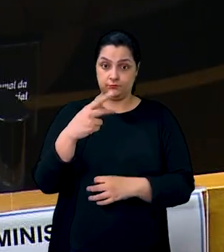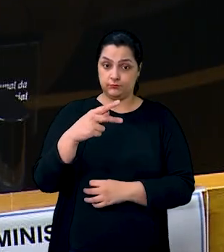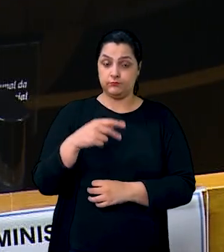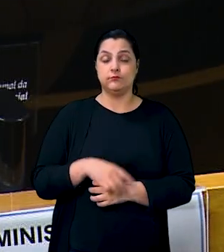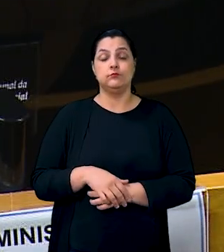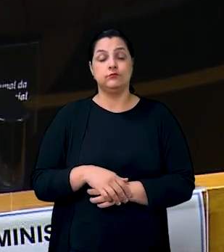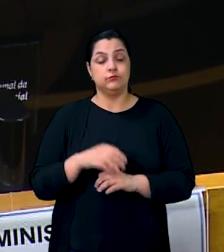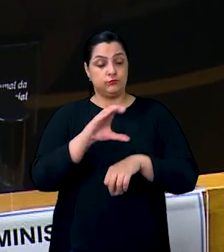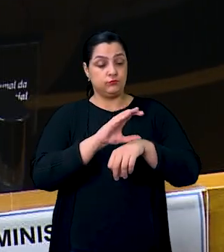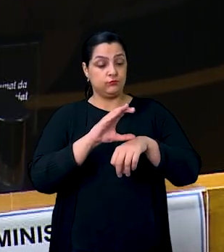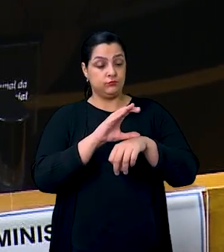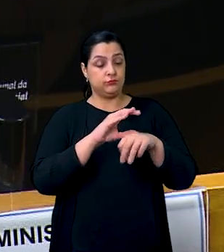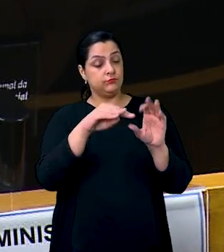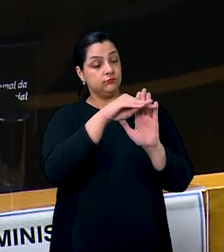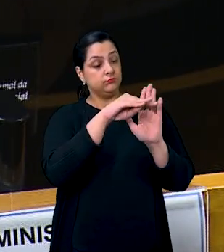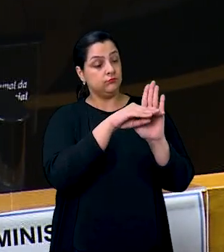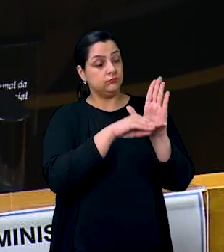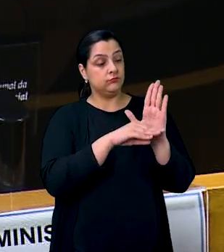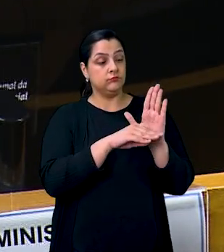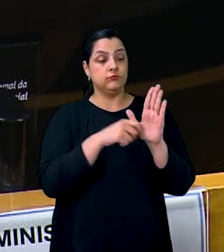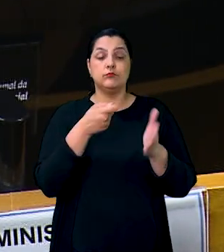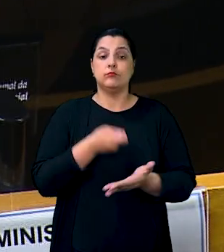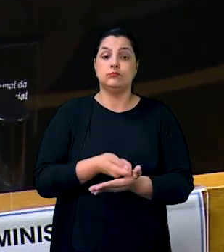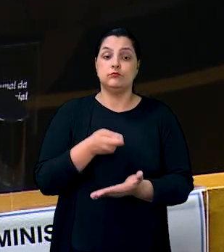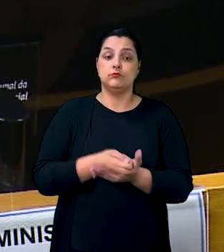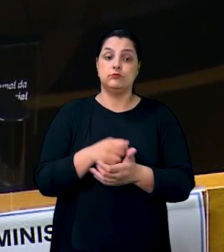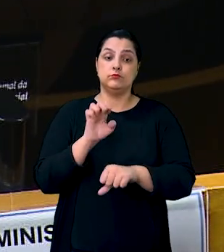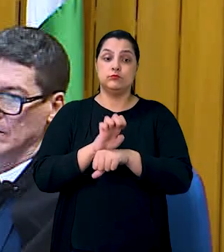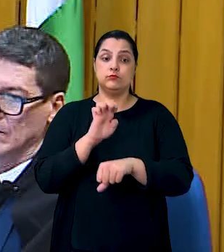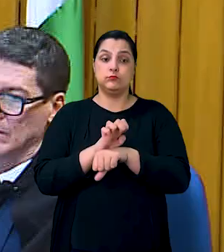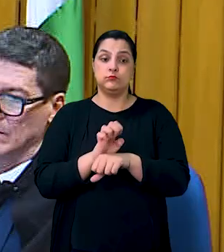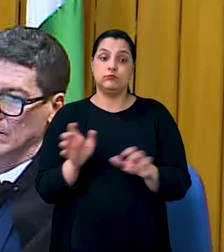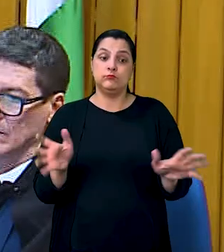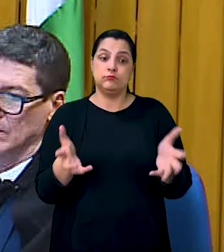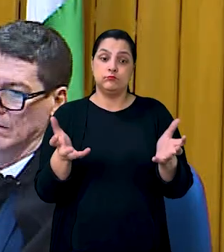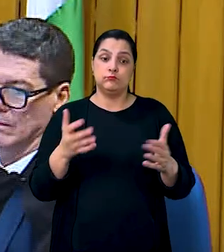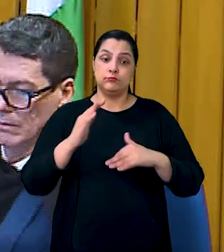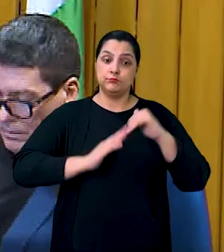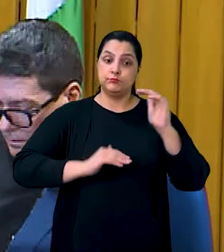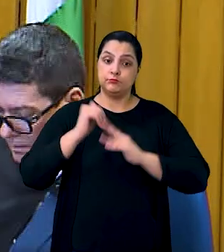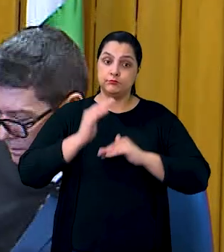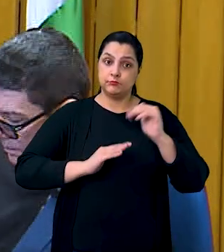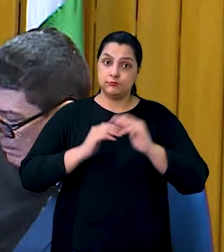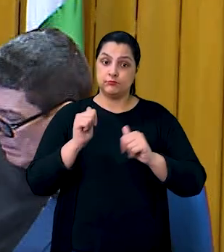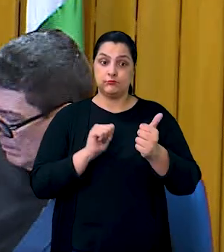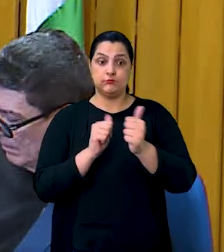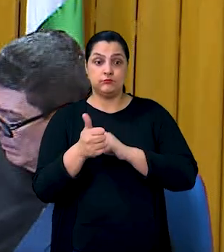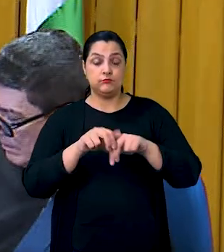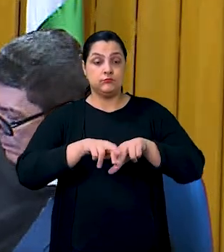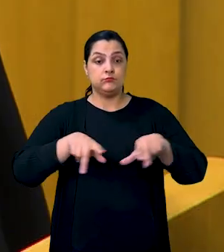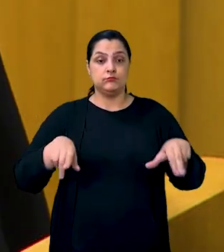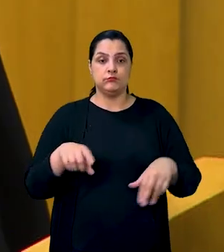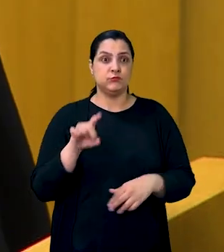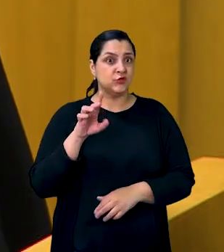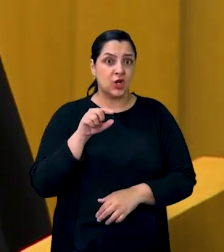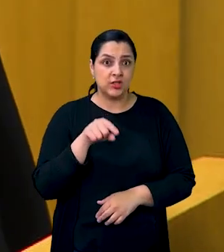a previsão constitucional que define ser dever do Estado fomentar práticas desportivas não é suficiente